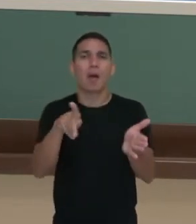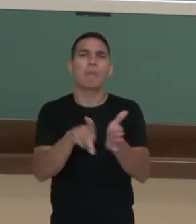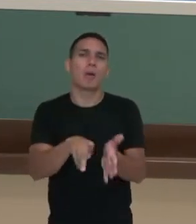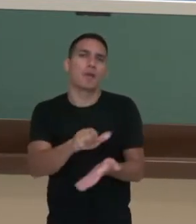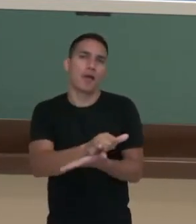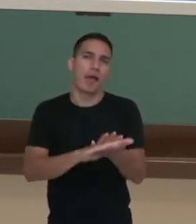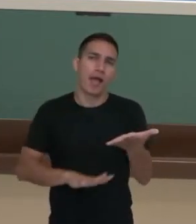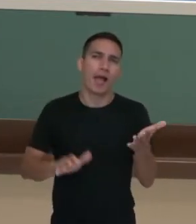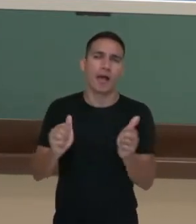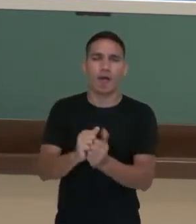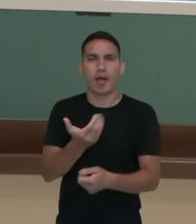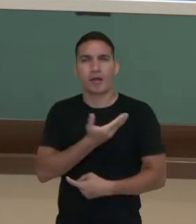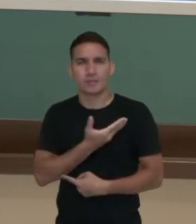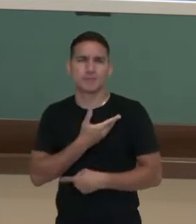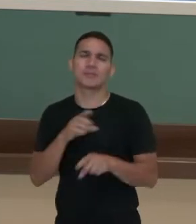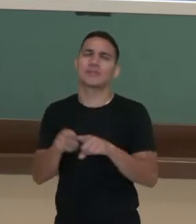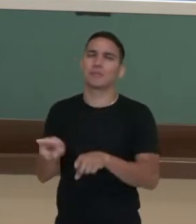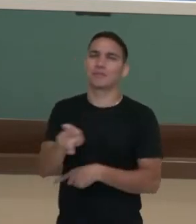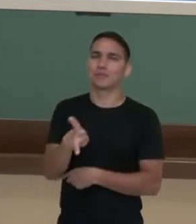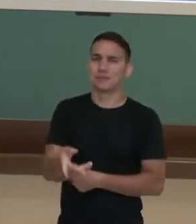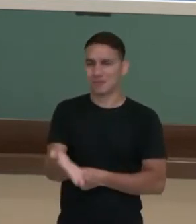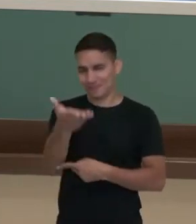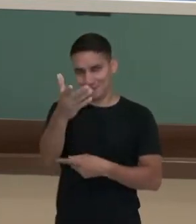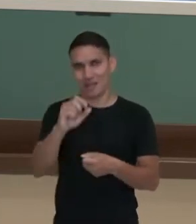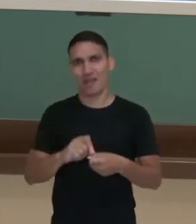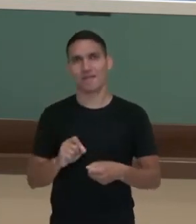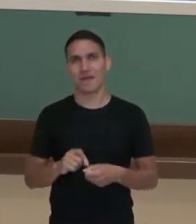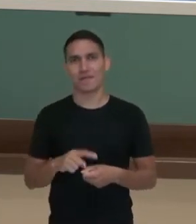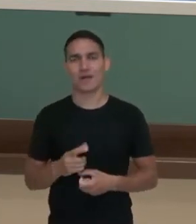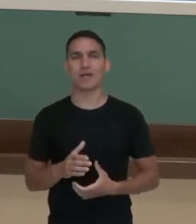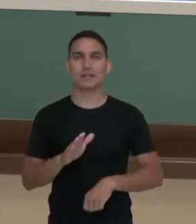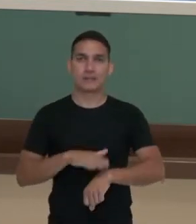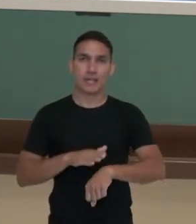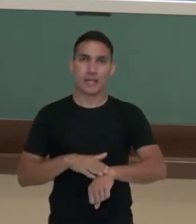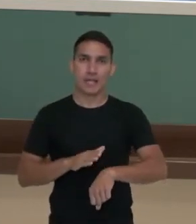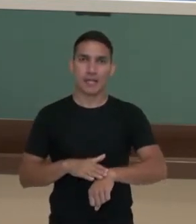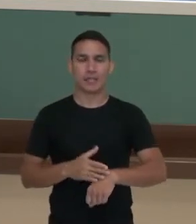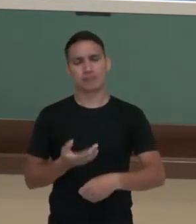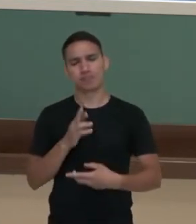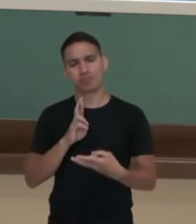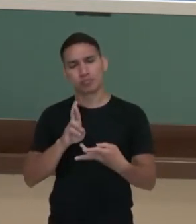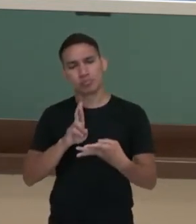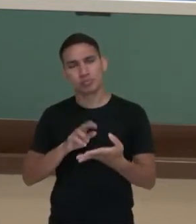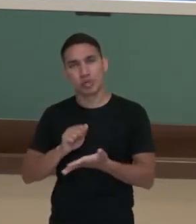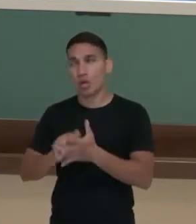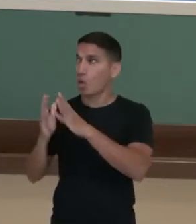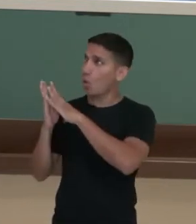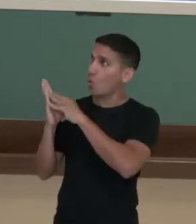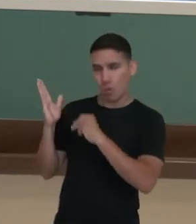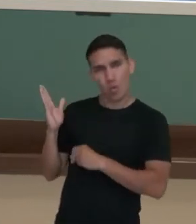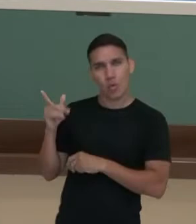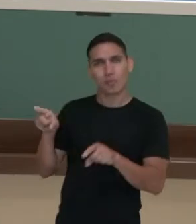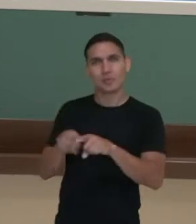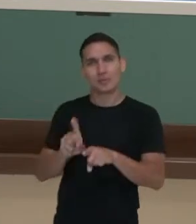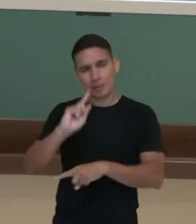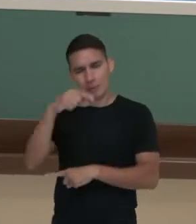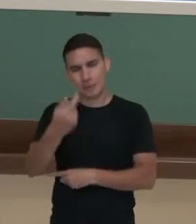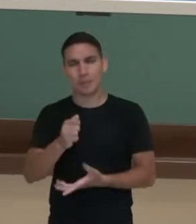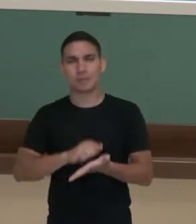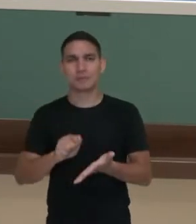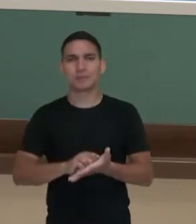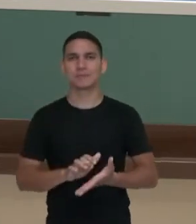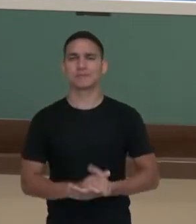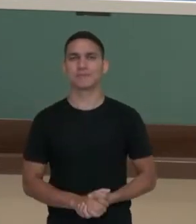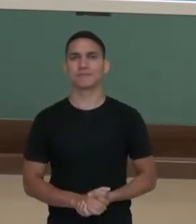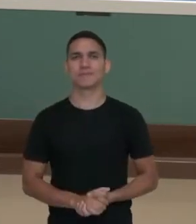aí com os seus colegas e com o seu professor, tá bom? Tempinho para você, pelo menos, copiar o enunciado para depois fazer o seu